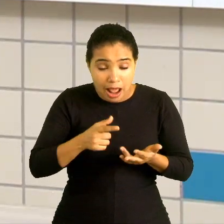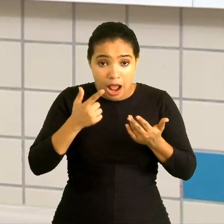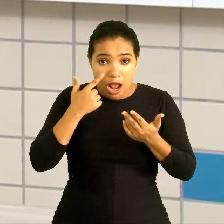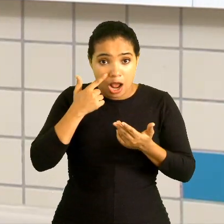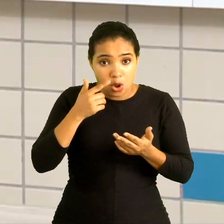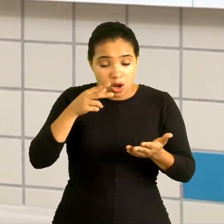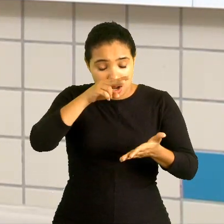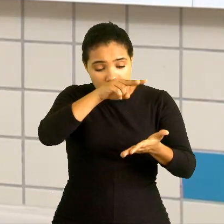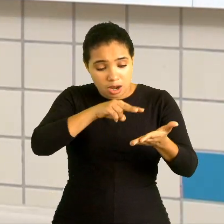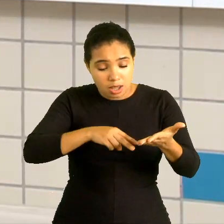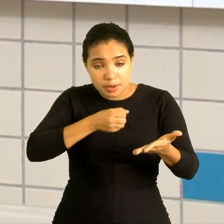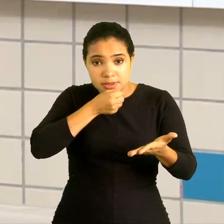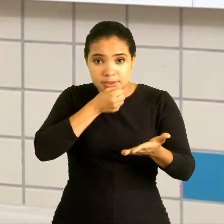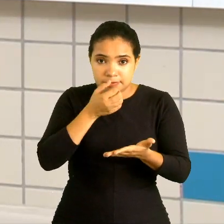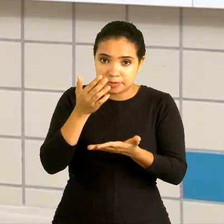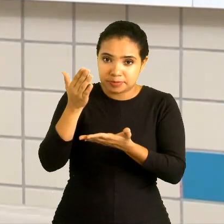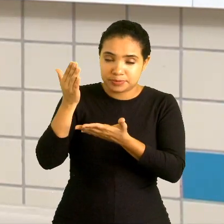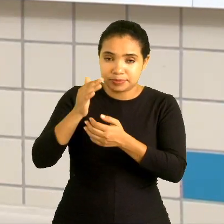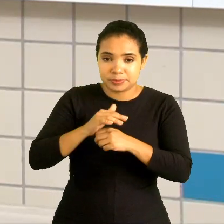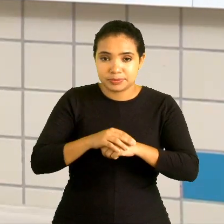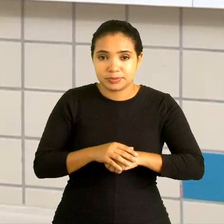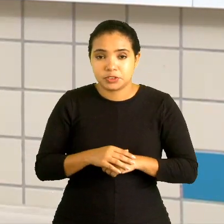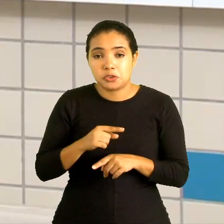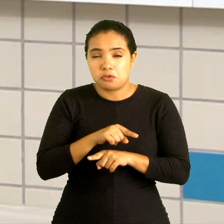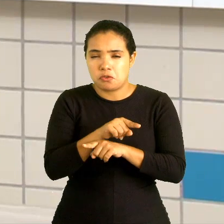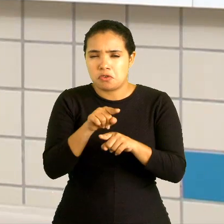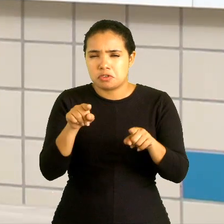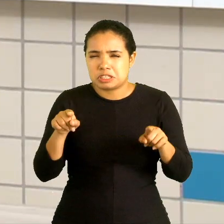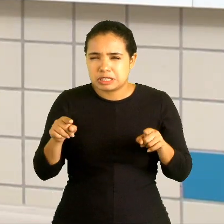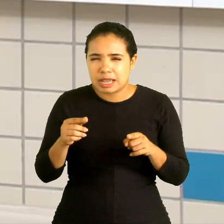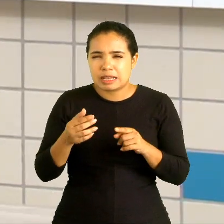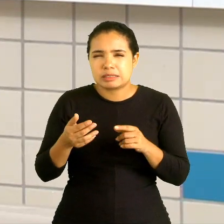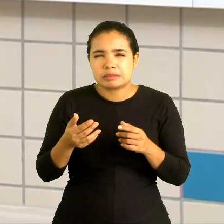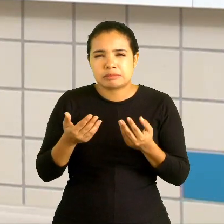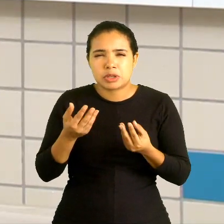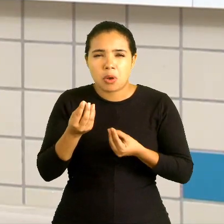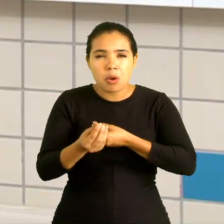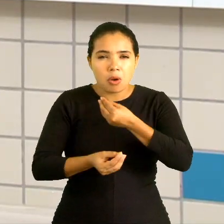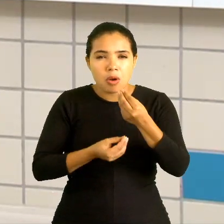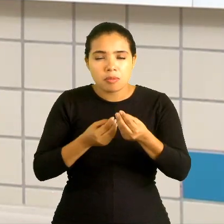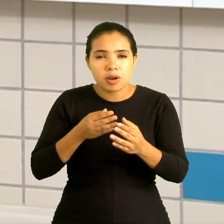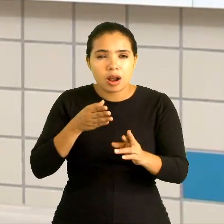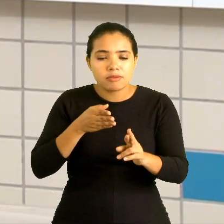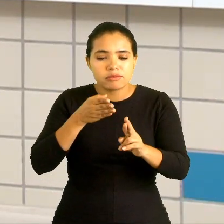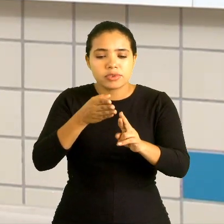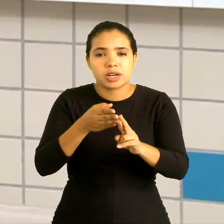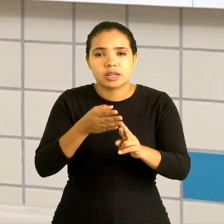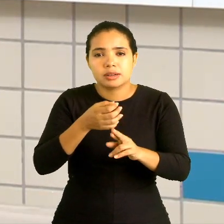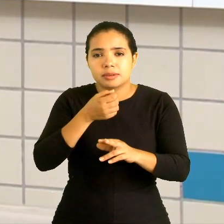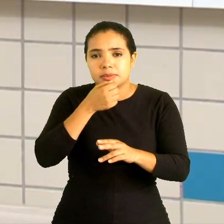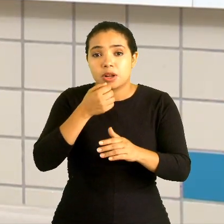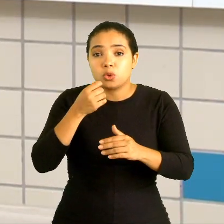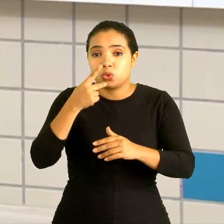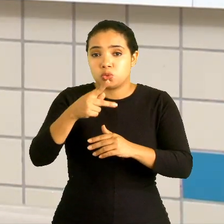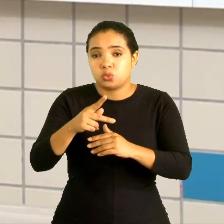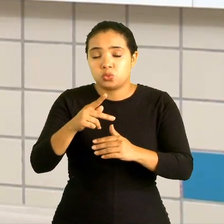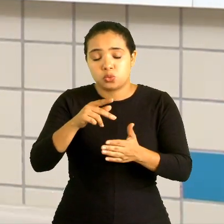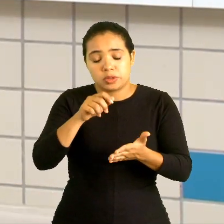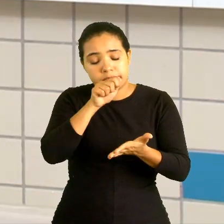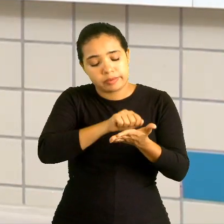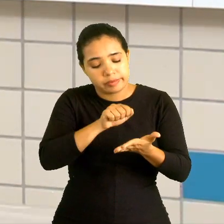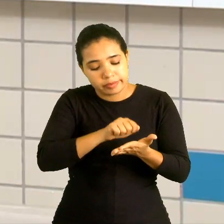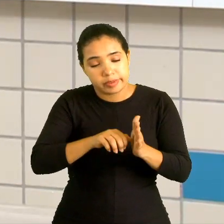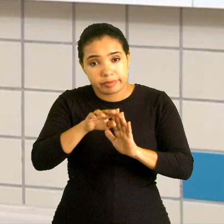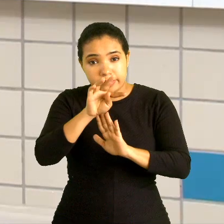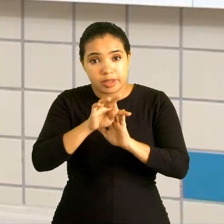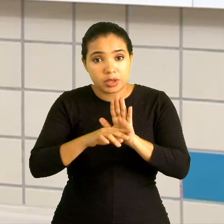entrevista para vocês terem como base para a elaboração da sua produção textual. Vamos ver